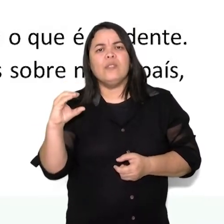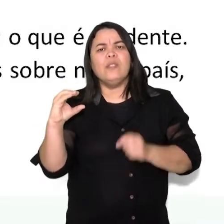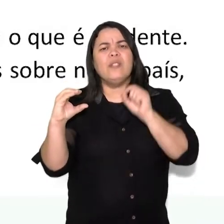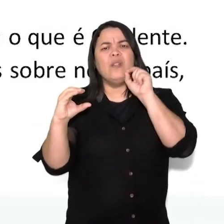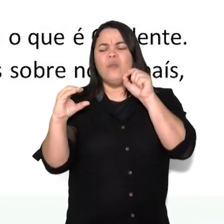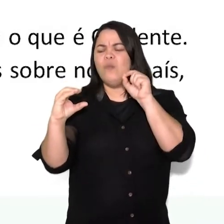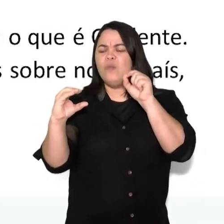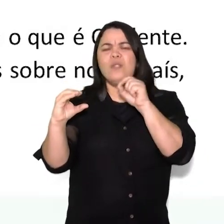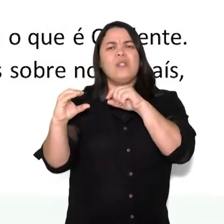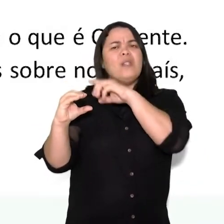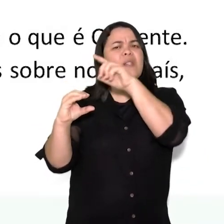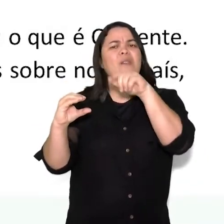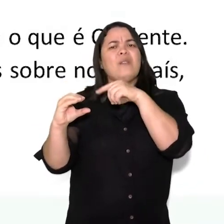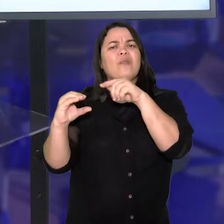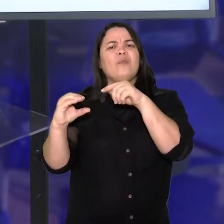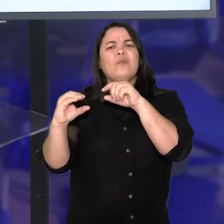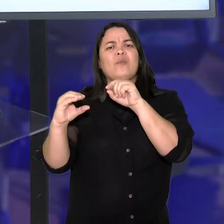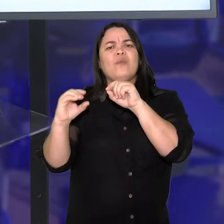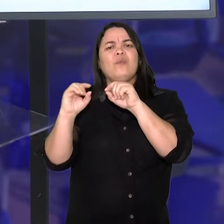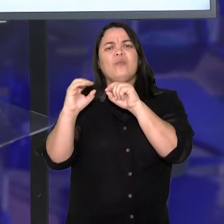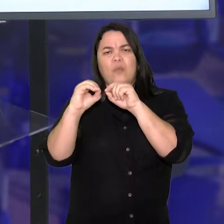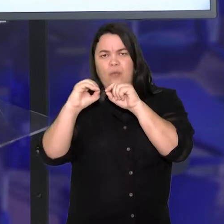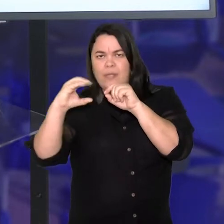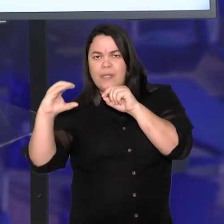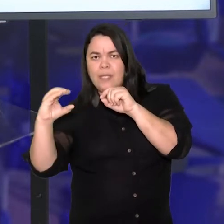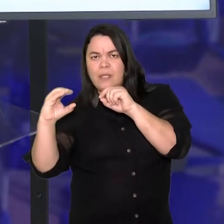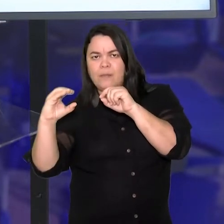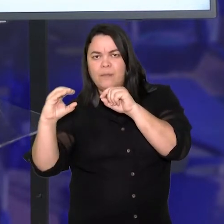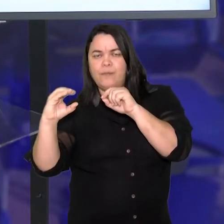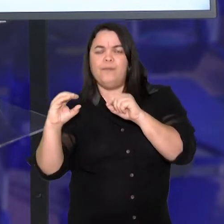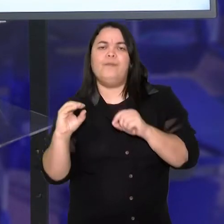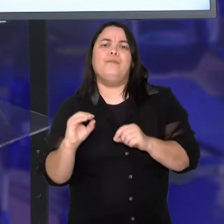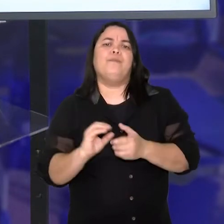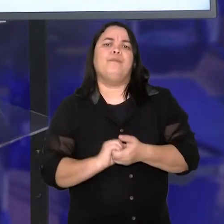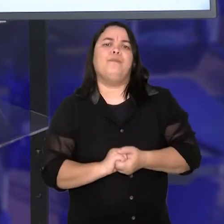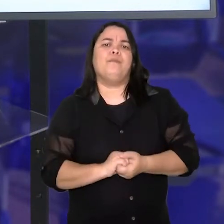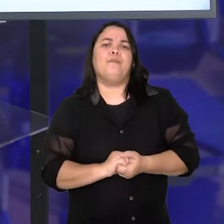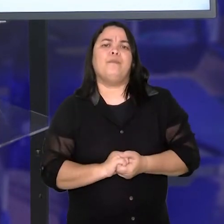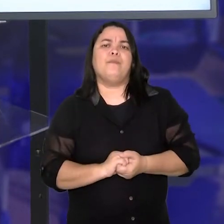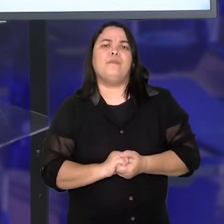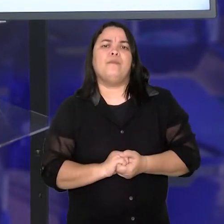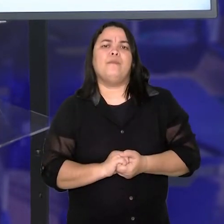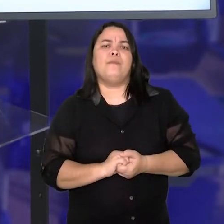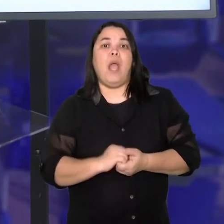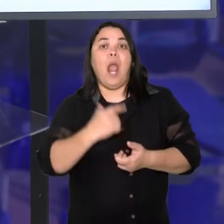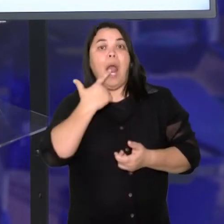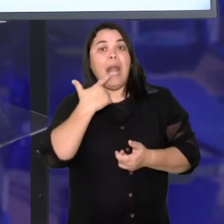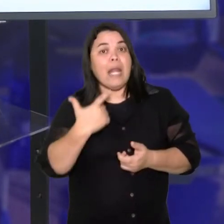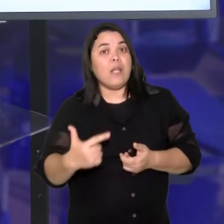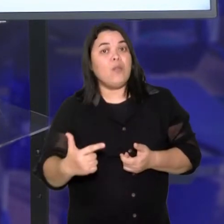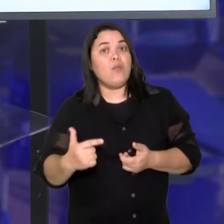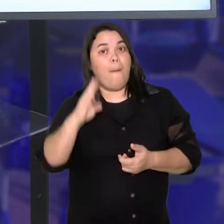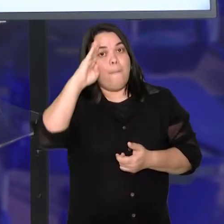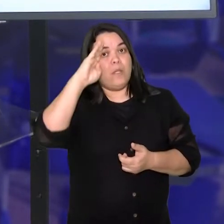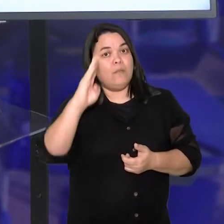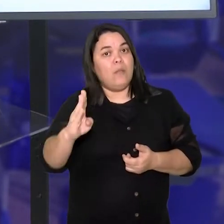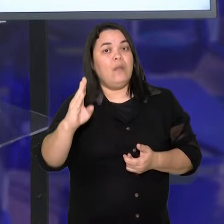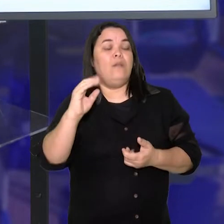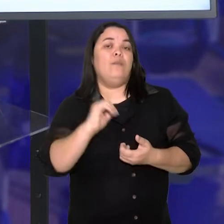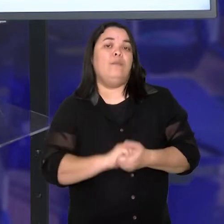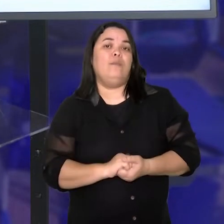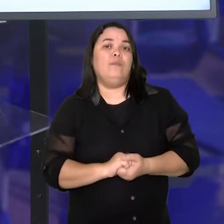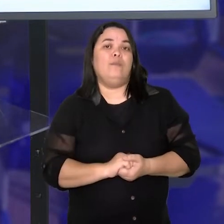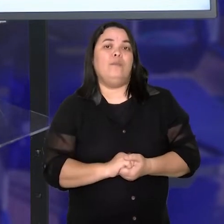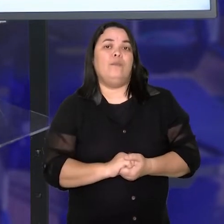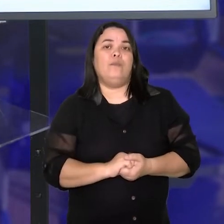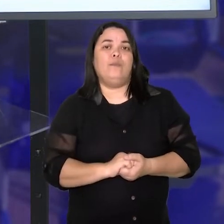algo, quais são as oposições levantadas? Quais são as oposições levantadas? Tem uma língua oficial, né? Enfim, o que